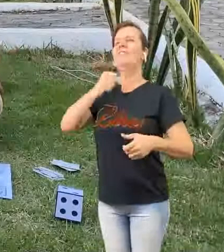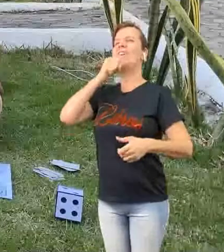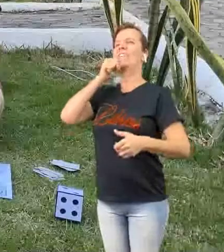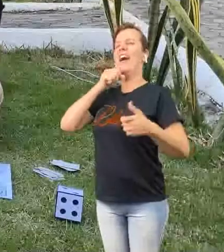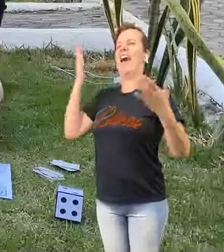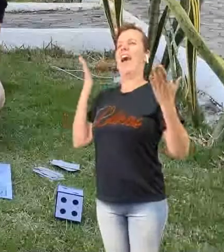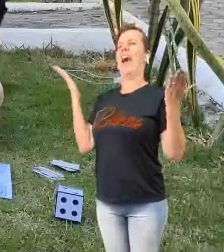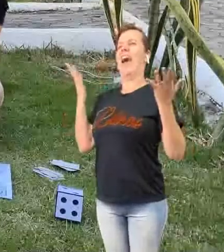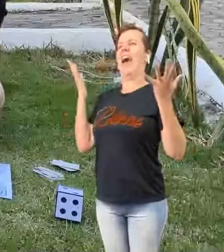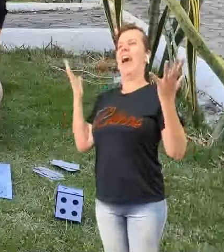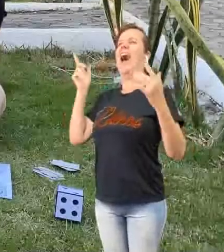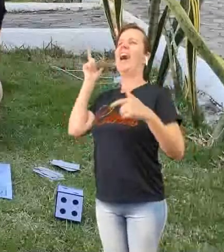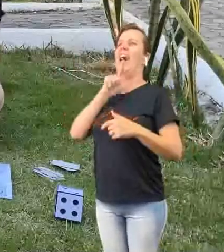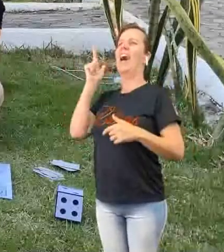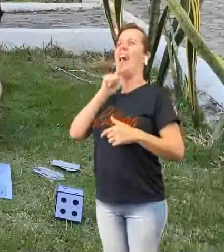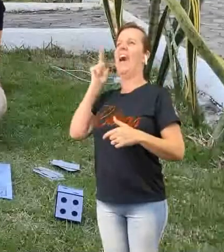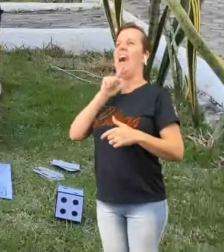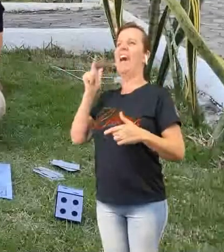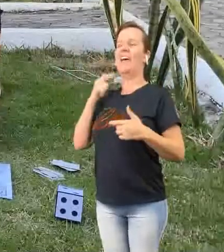Três. Ah, vovô,